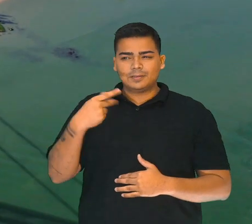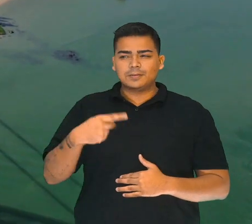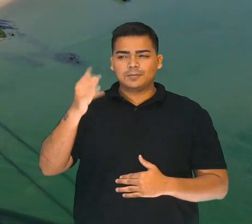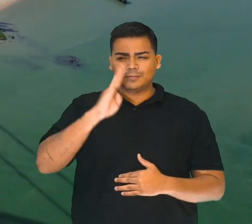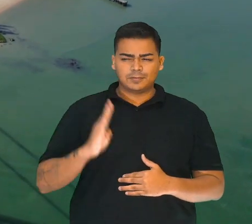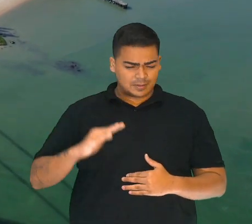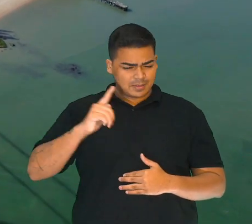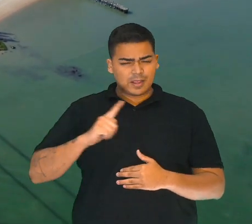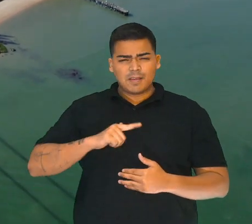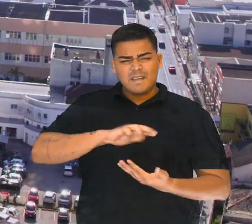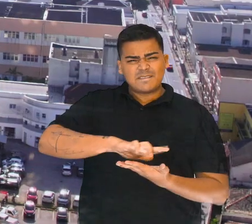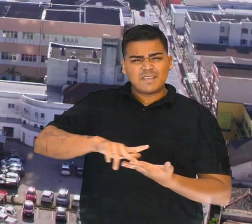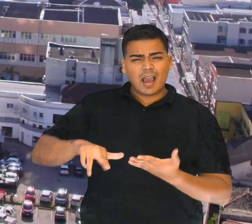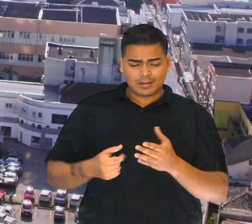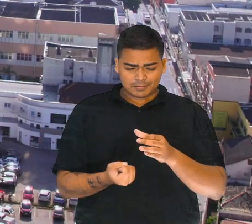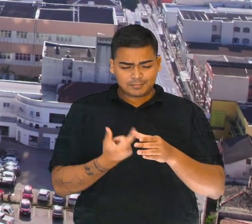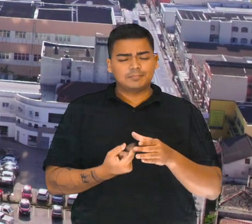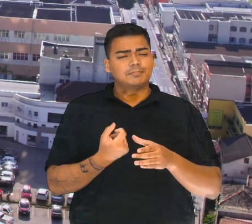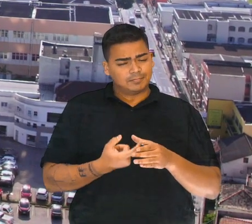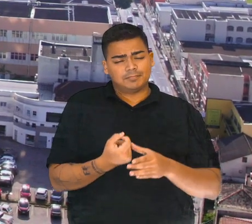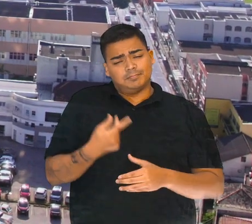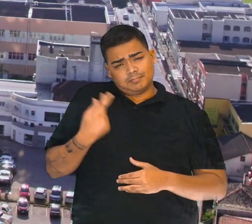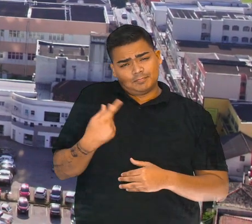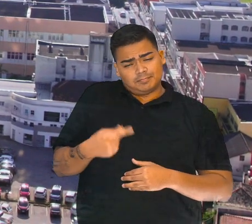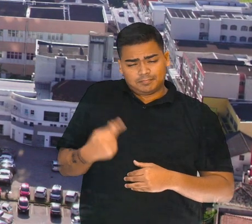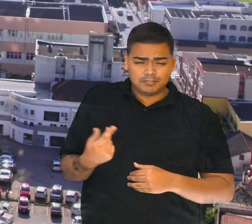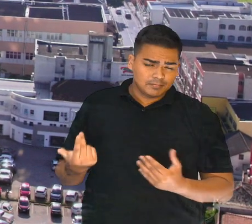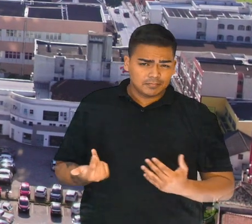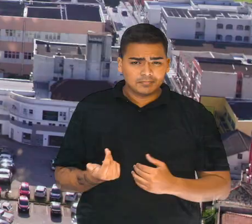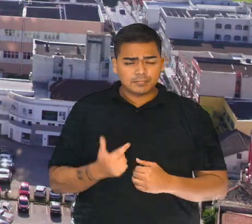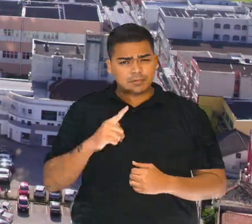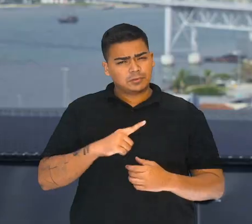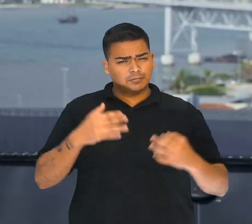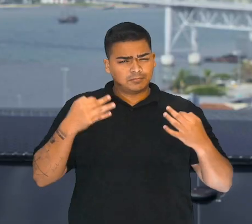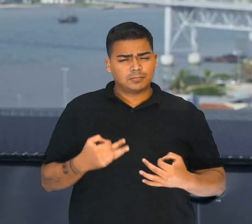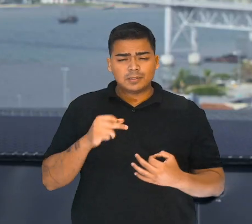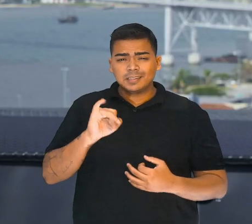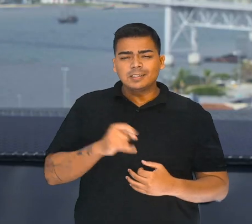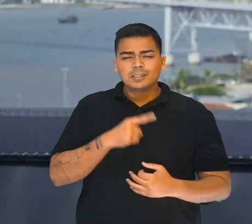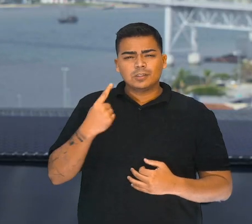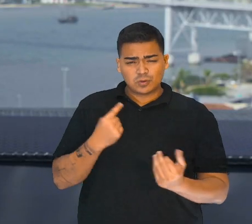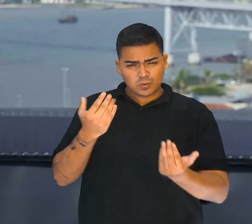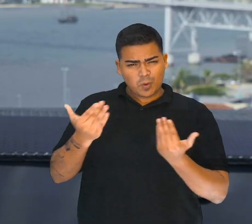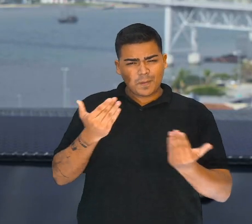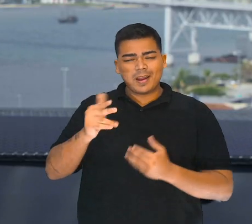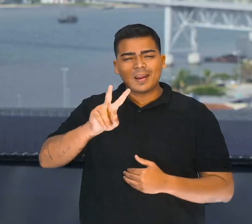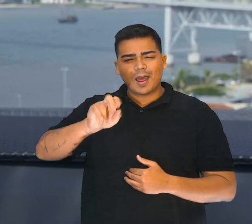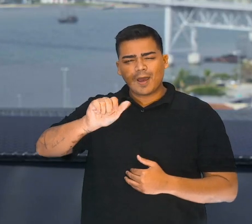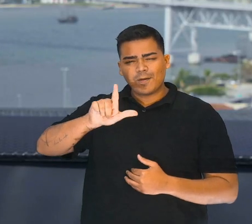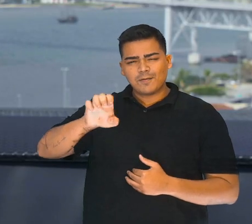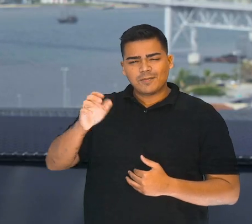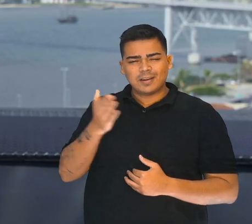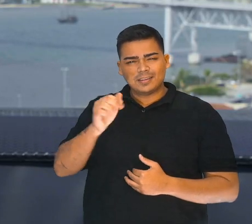maior número de startups por habitantes e, com certeza, né, ser comparado ao Vale